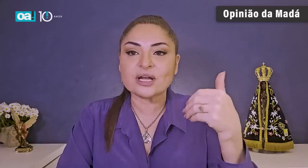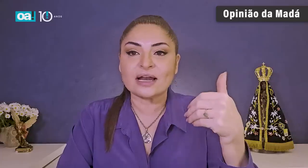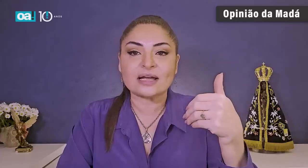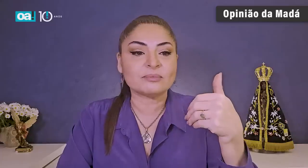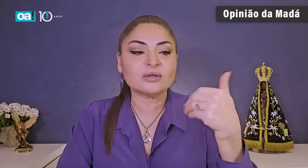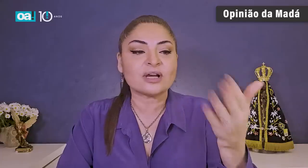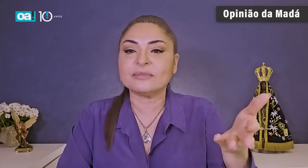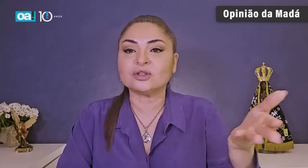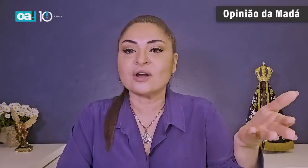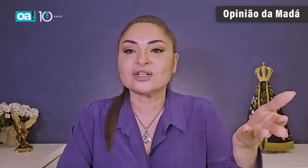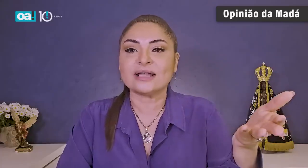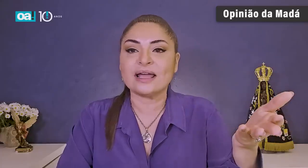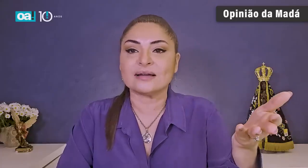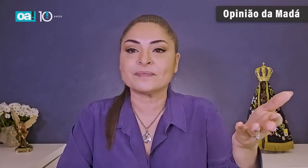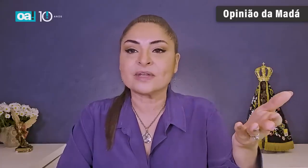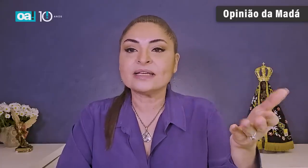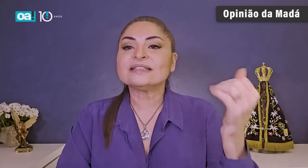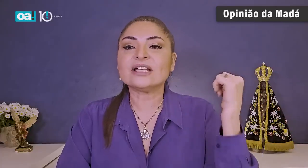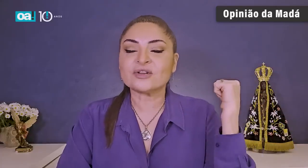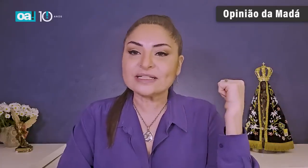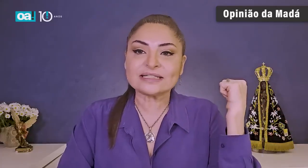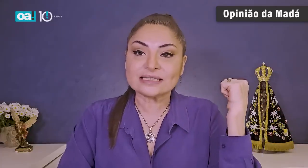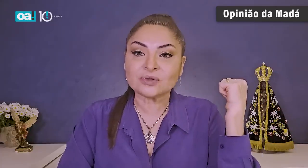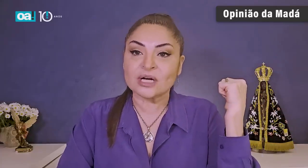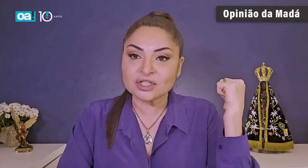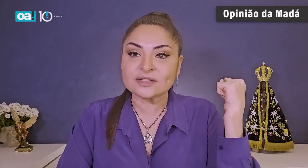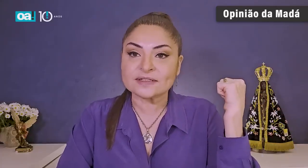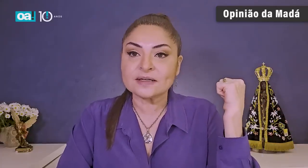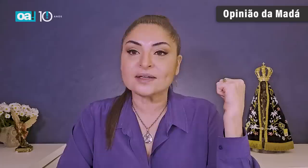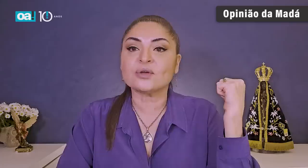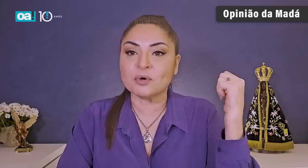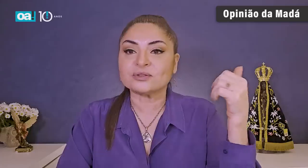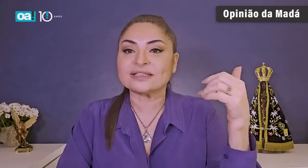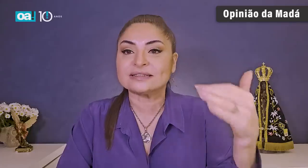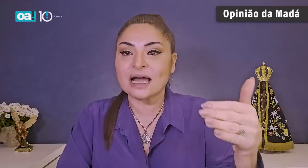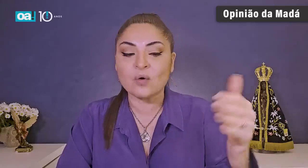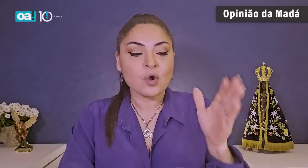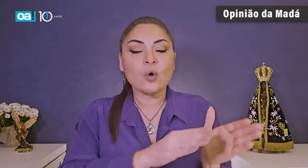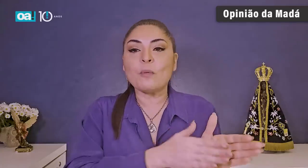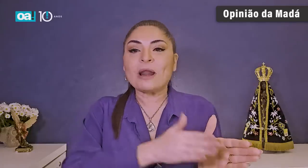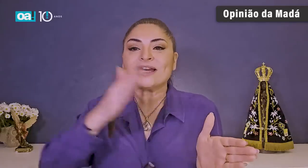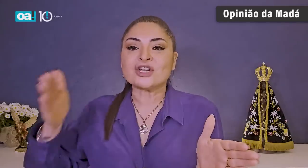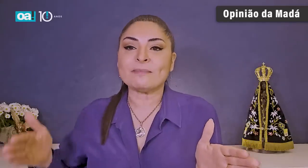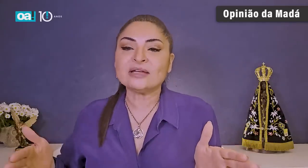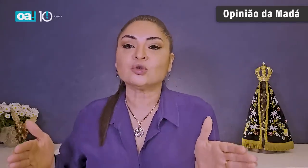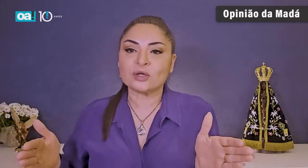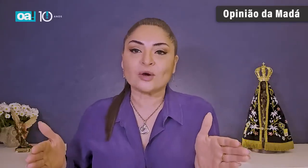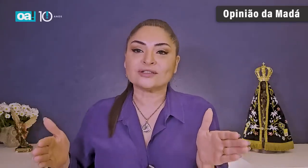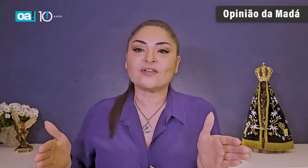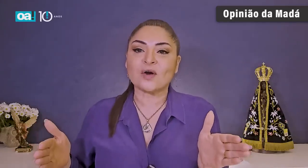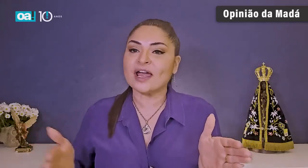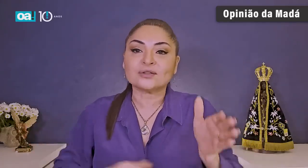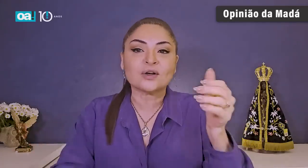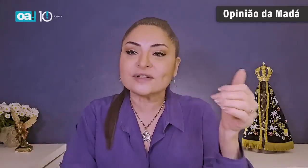governo chega lá no meio do caminho e troca de ideia. Se eles tivessem esse dado antes, que o imposto ia ser tal, o planejamento do